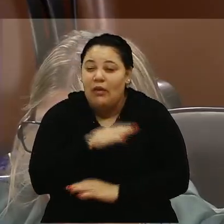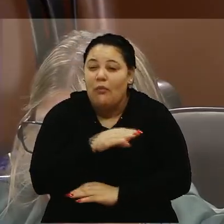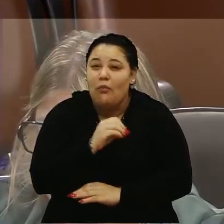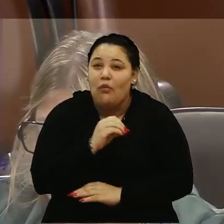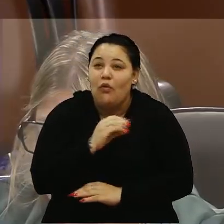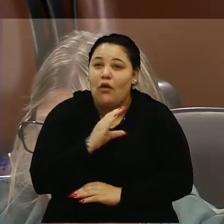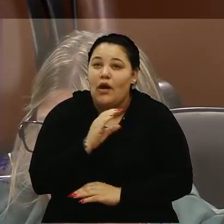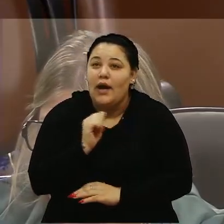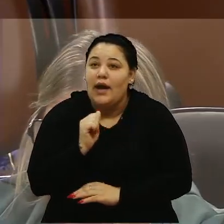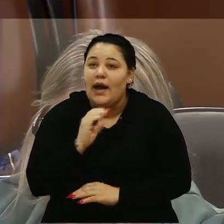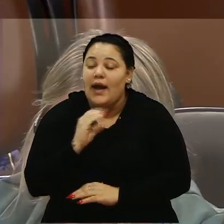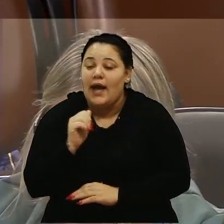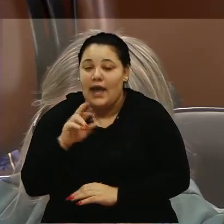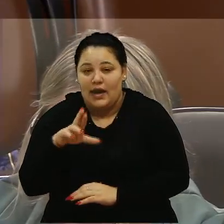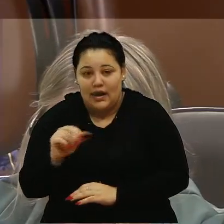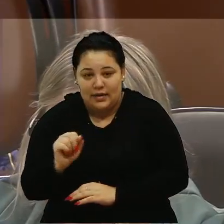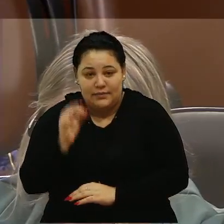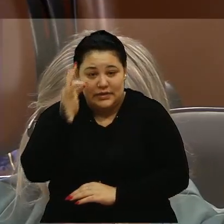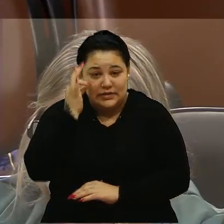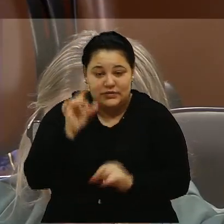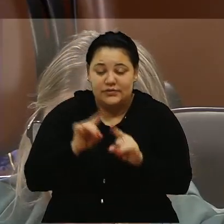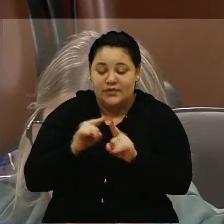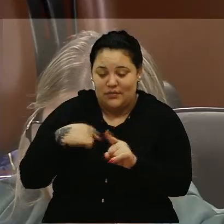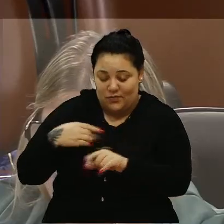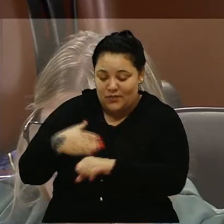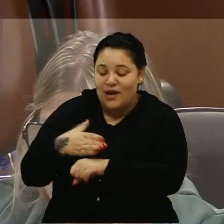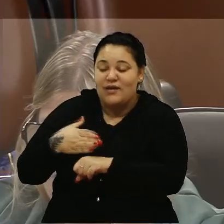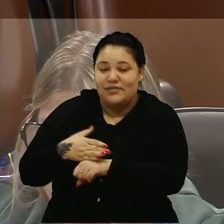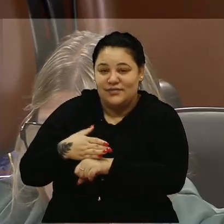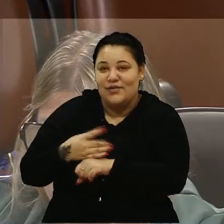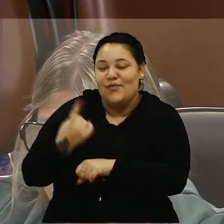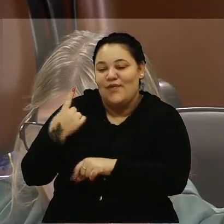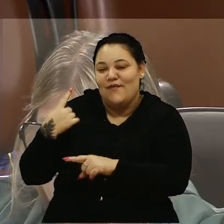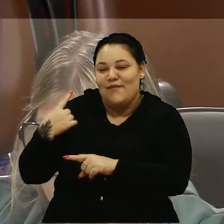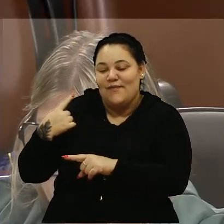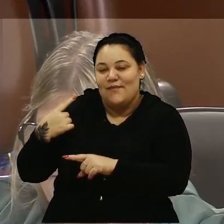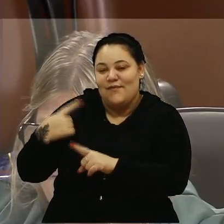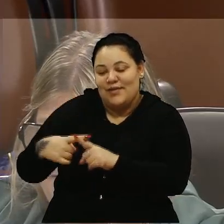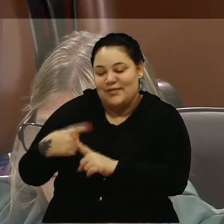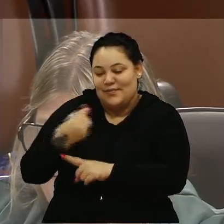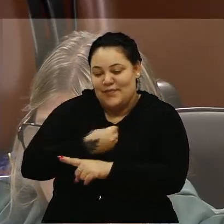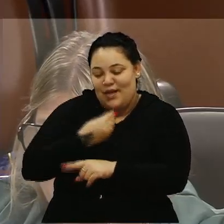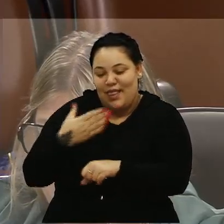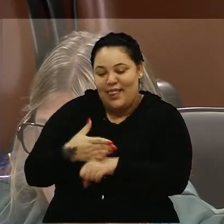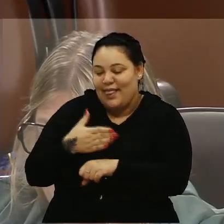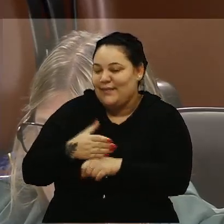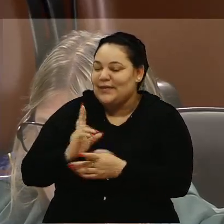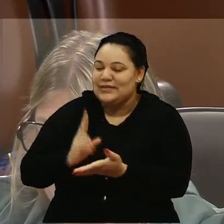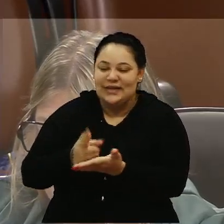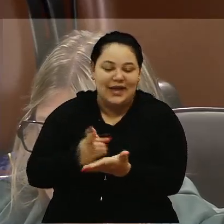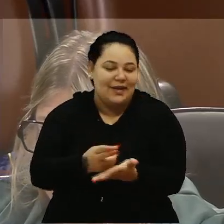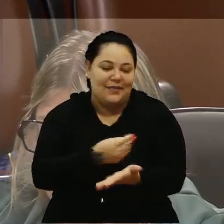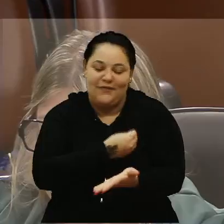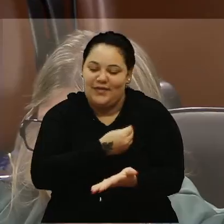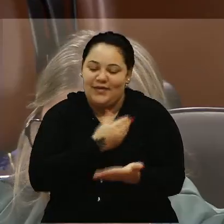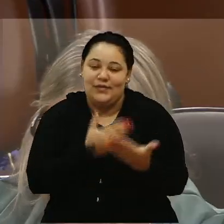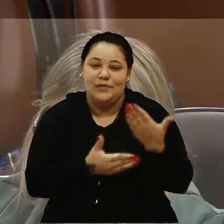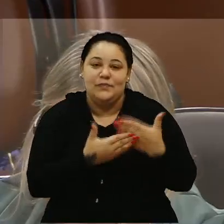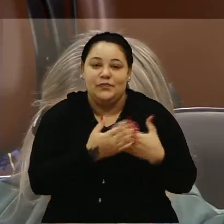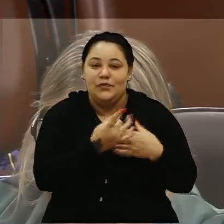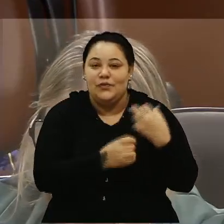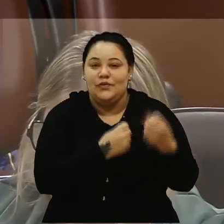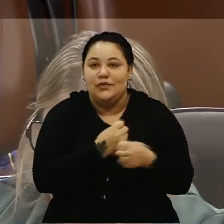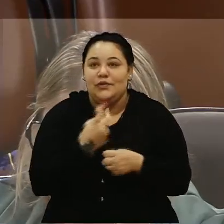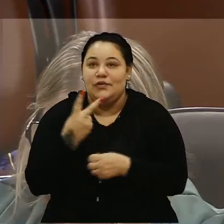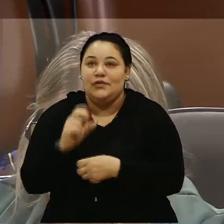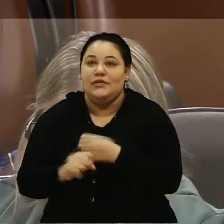do Moacara, né? Então, uma vez escoteiro, sempre escoteiro, né? E daqui uns 1 ano, 2 anos, vou escolher um